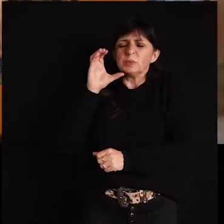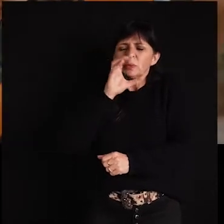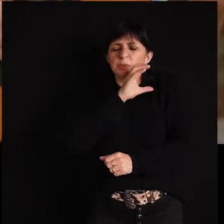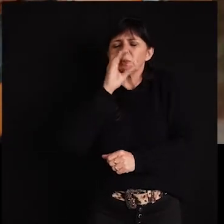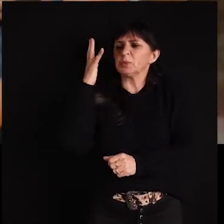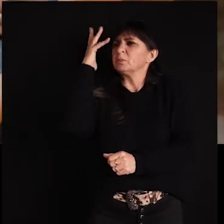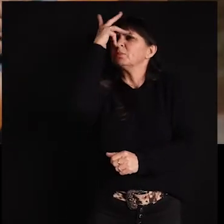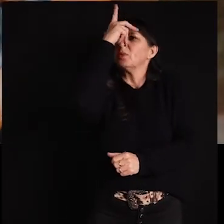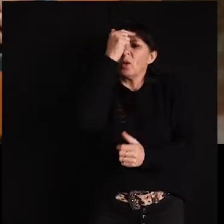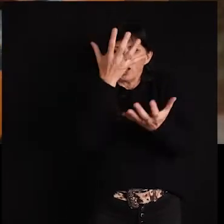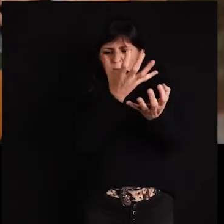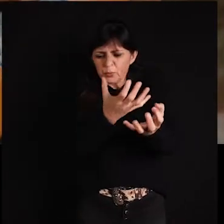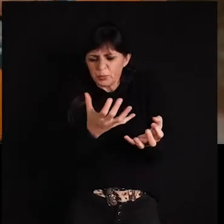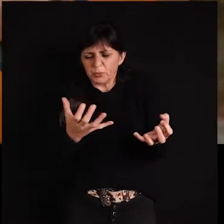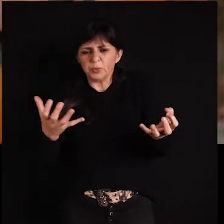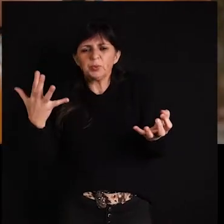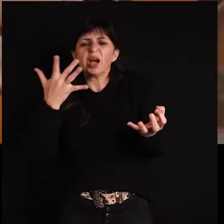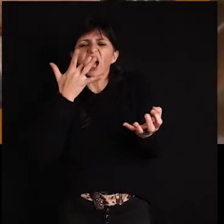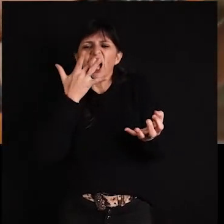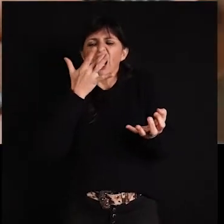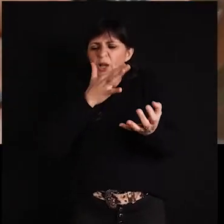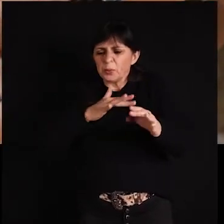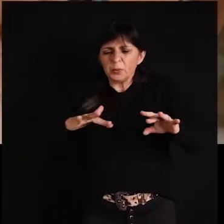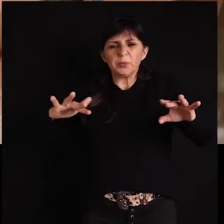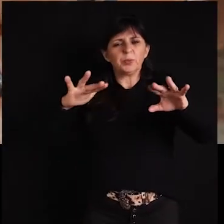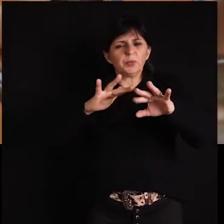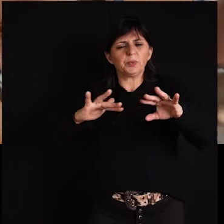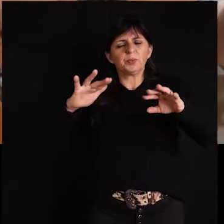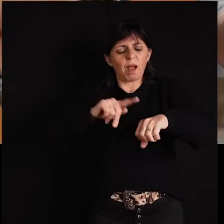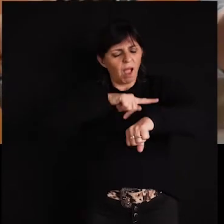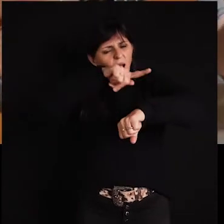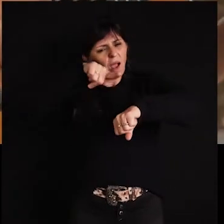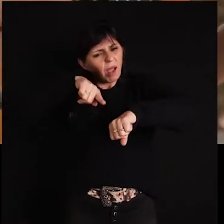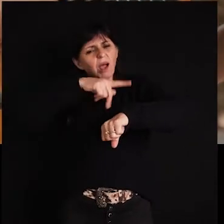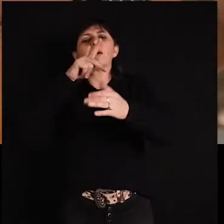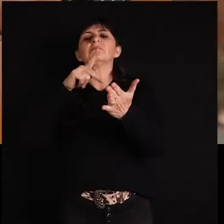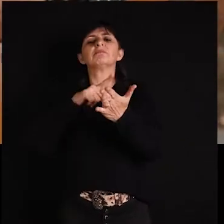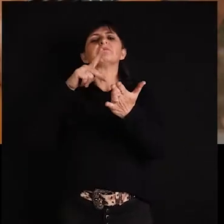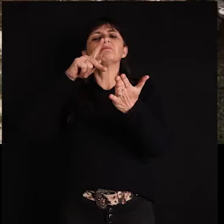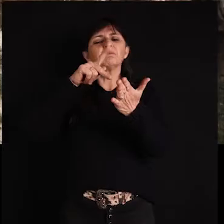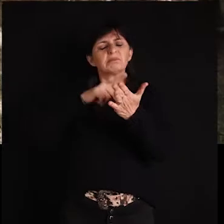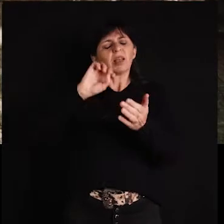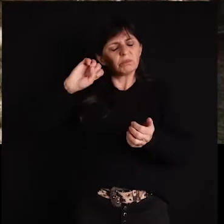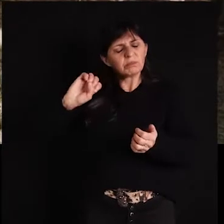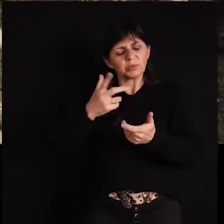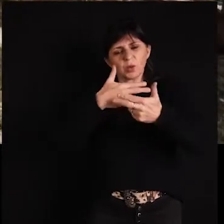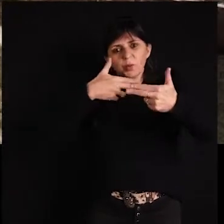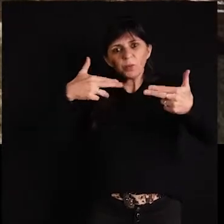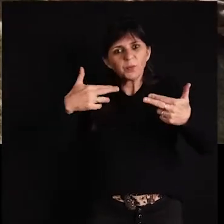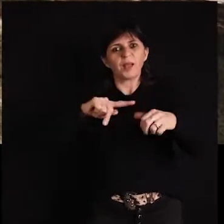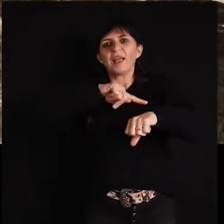dos povoeiros. As horas passam depressa com a verdade por sinuelo, e não tem